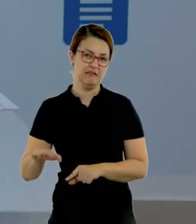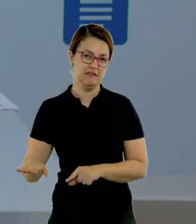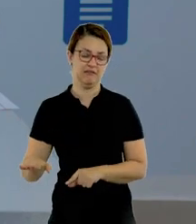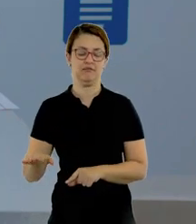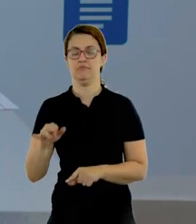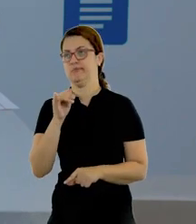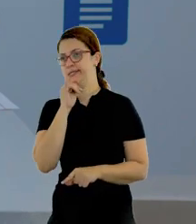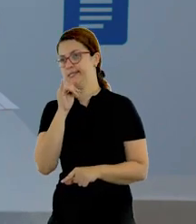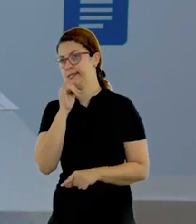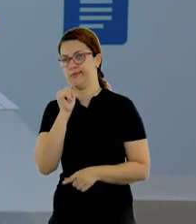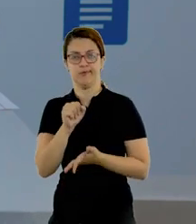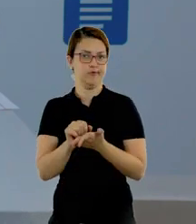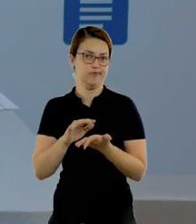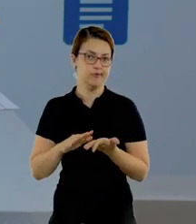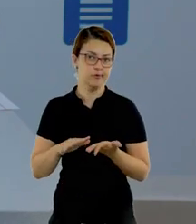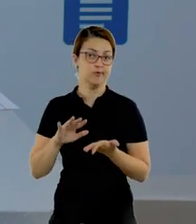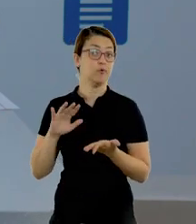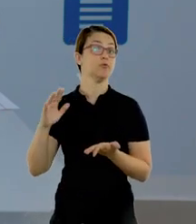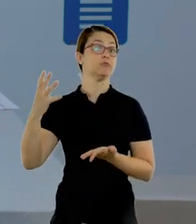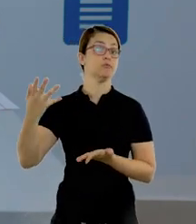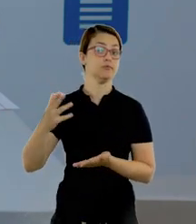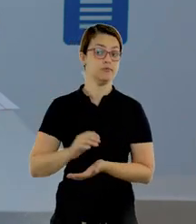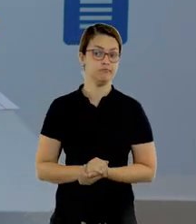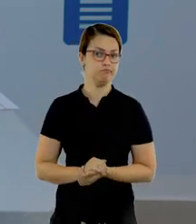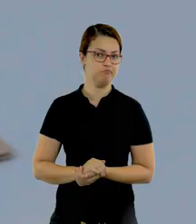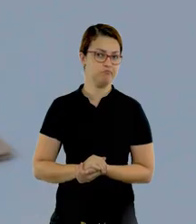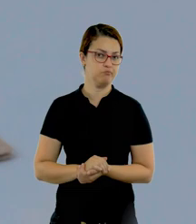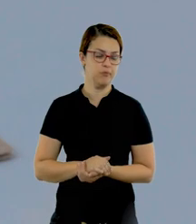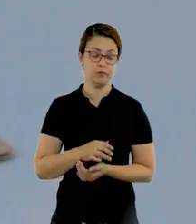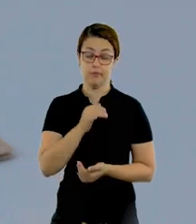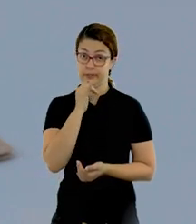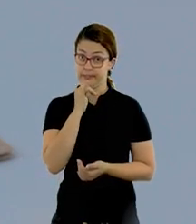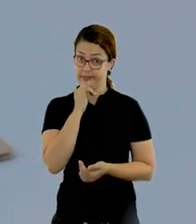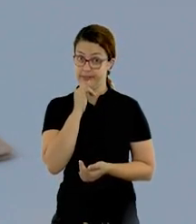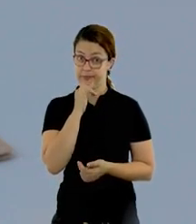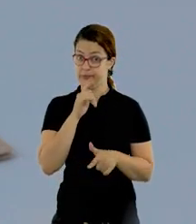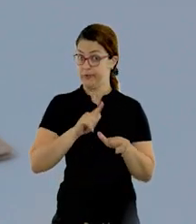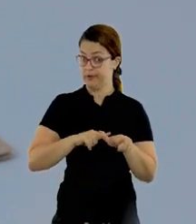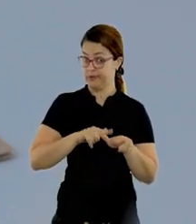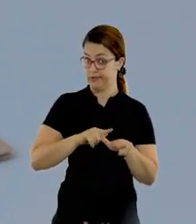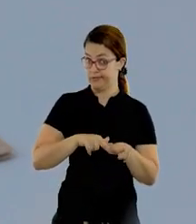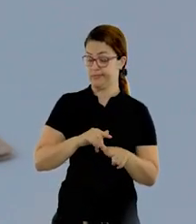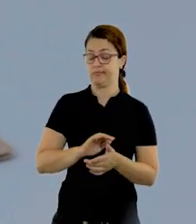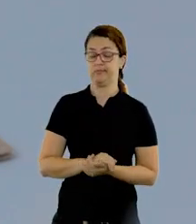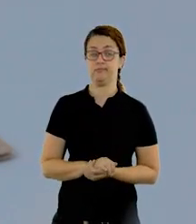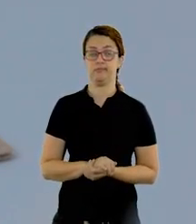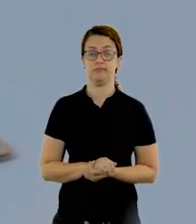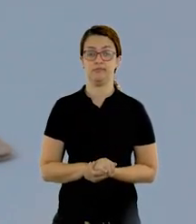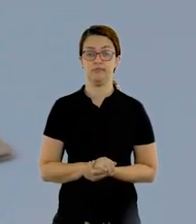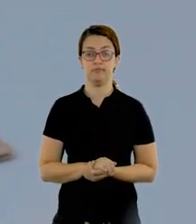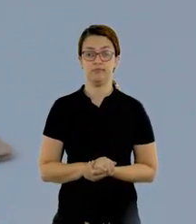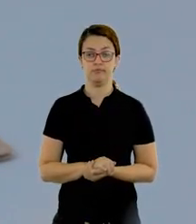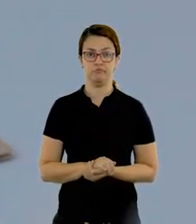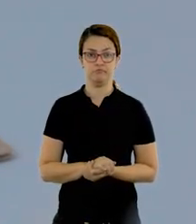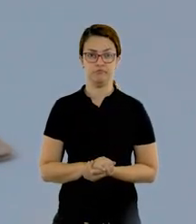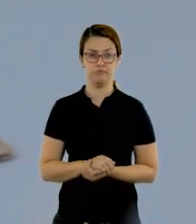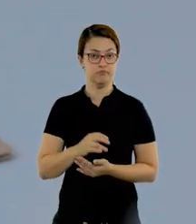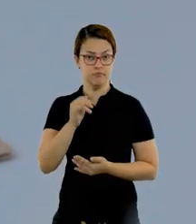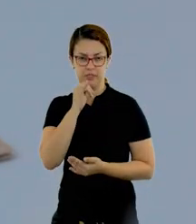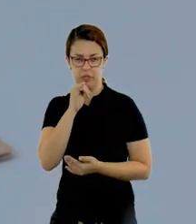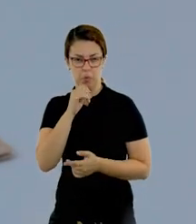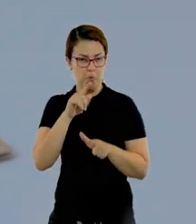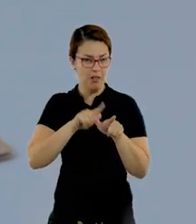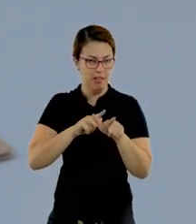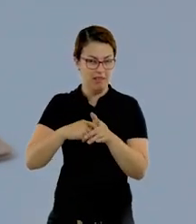da criança, lá no meio da atividade, colocar uma letra, vamos supor, aqui,